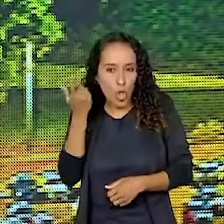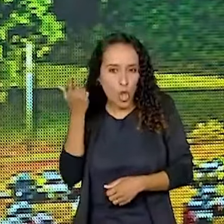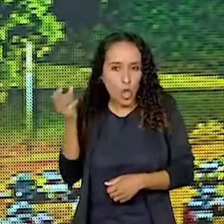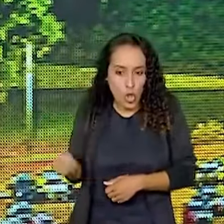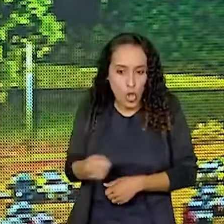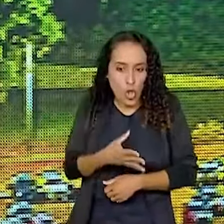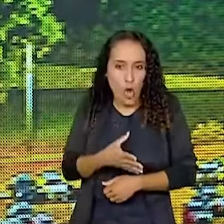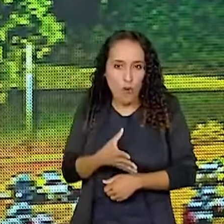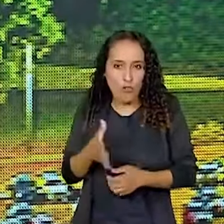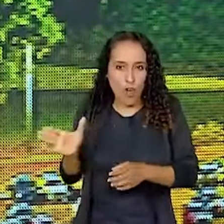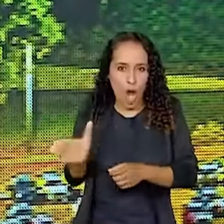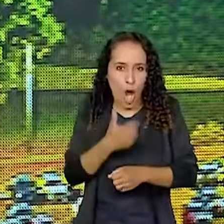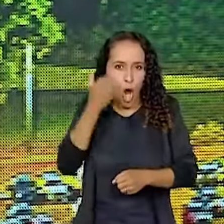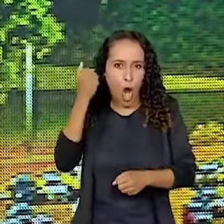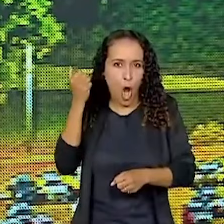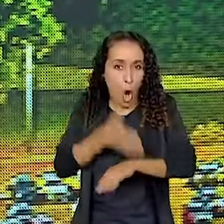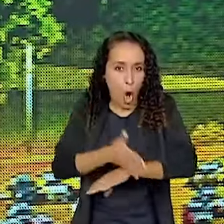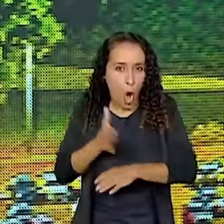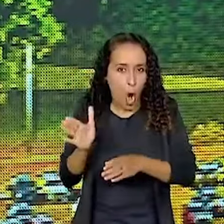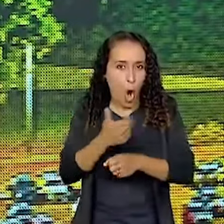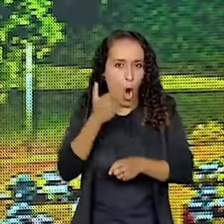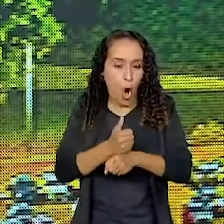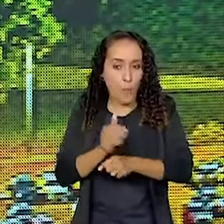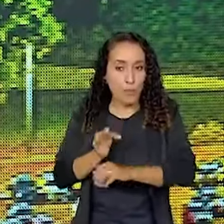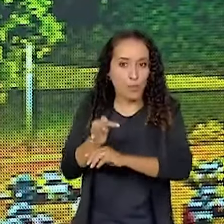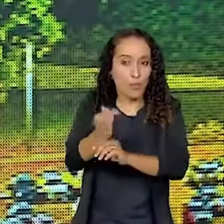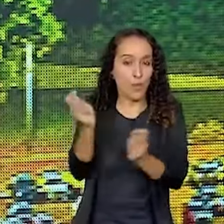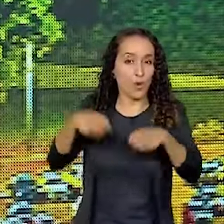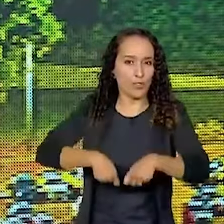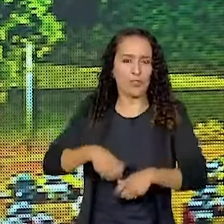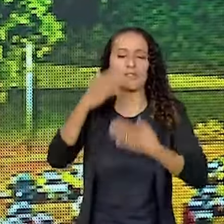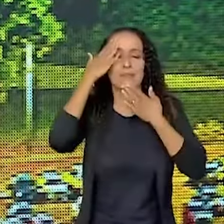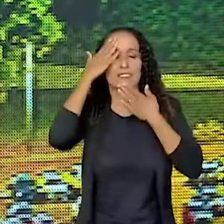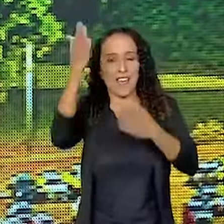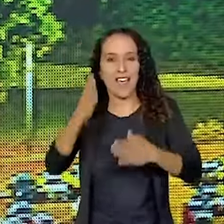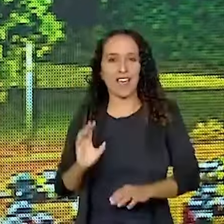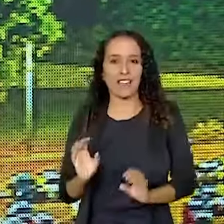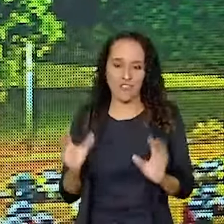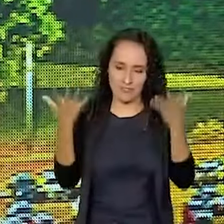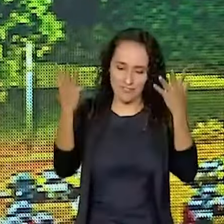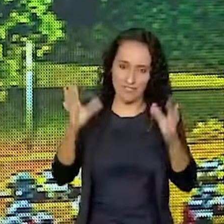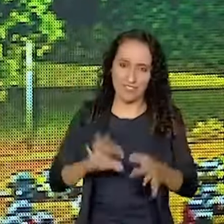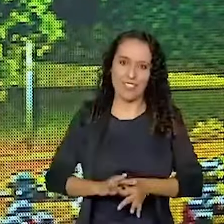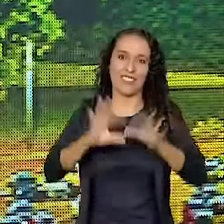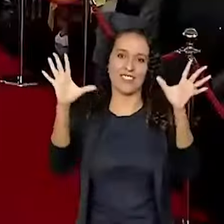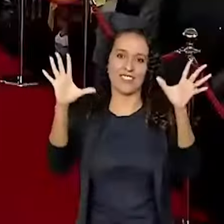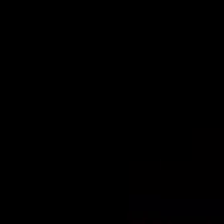de golpe ocorram no futuro. Obrigado e viva a democracia!